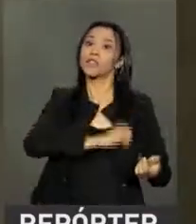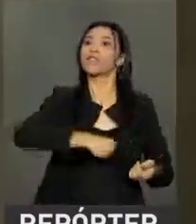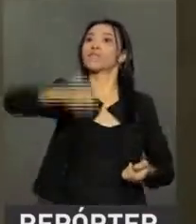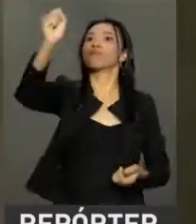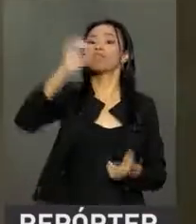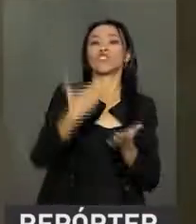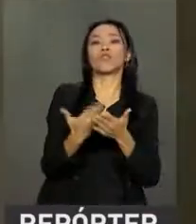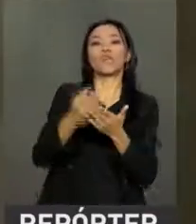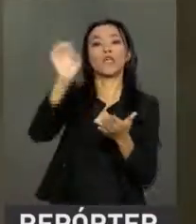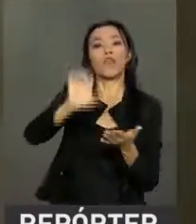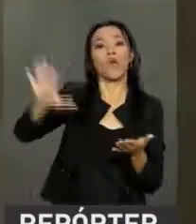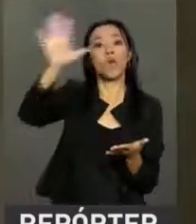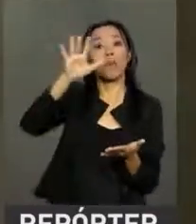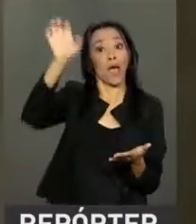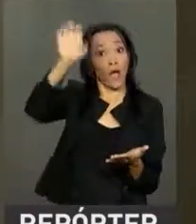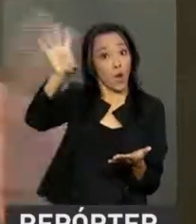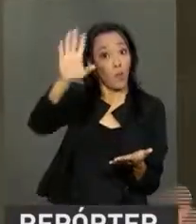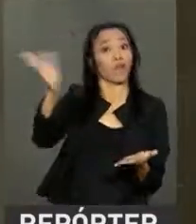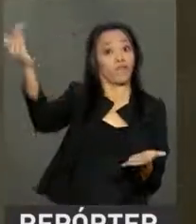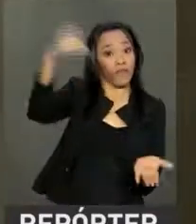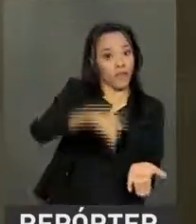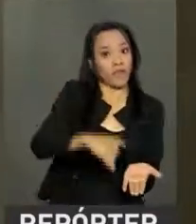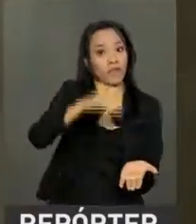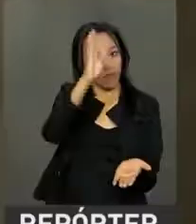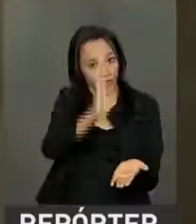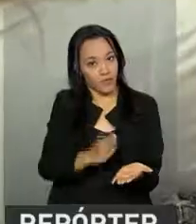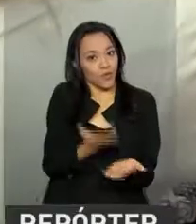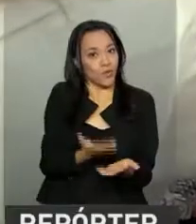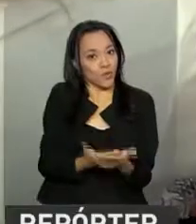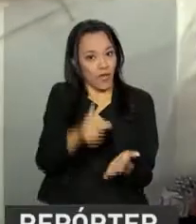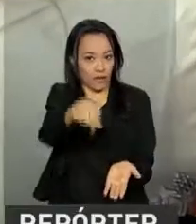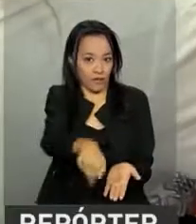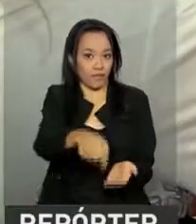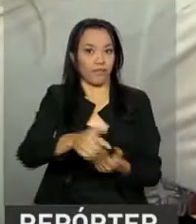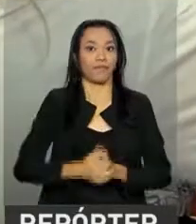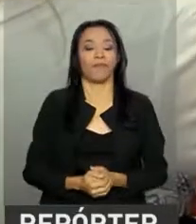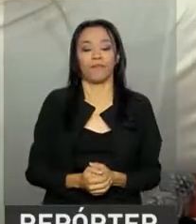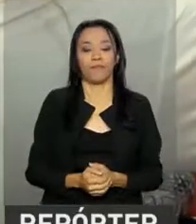agora europa manda o filho estudar no brasil